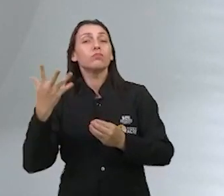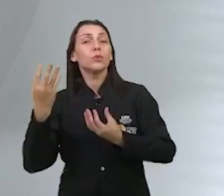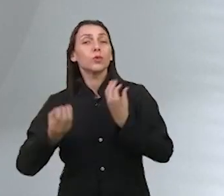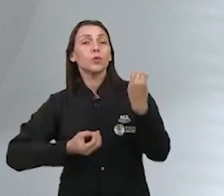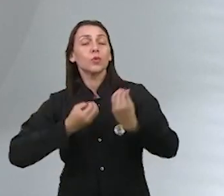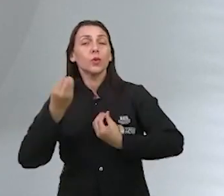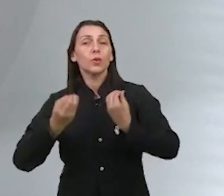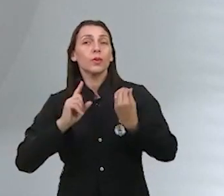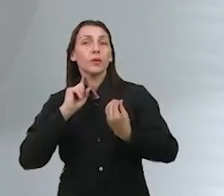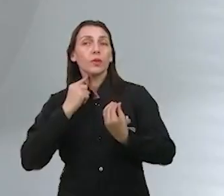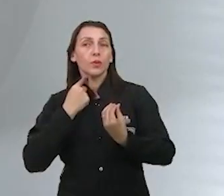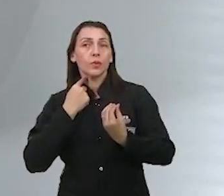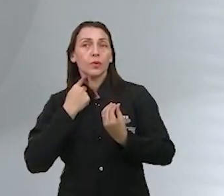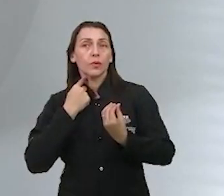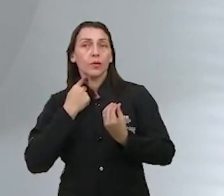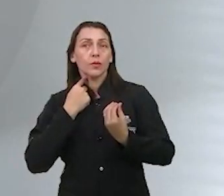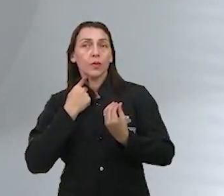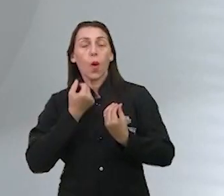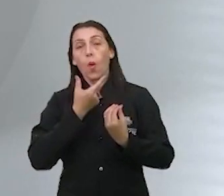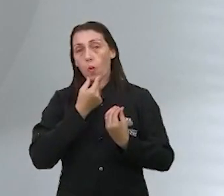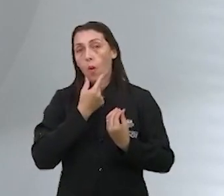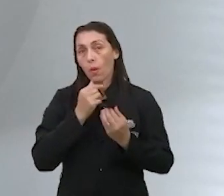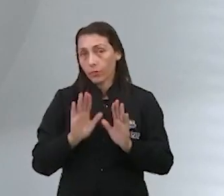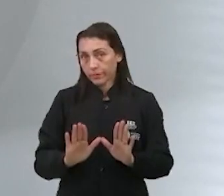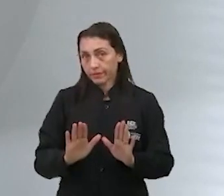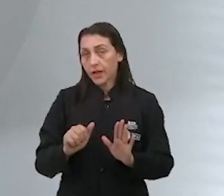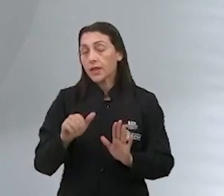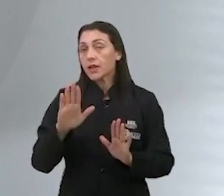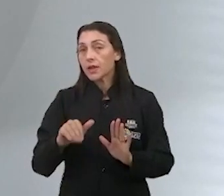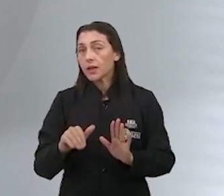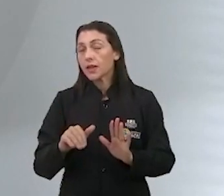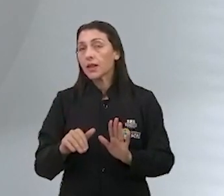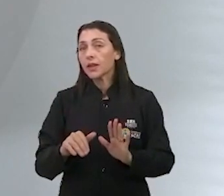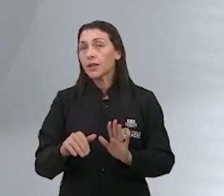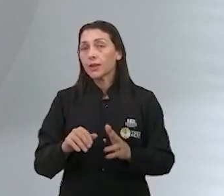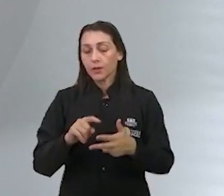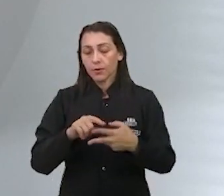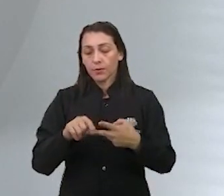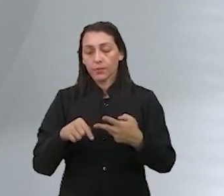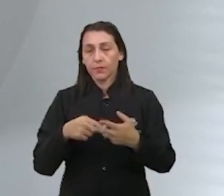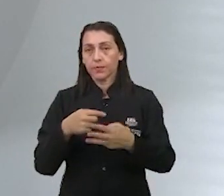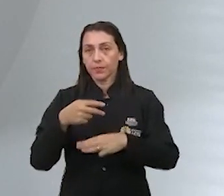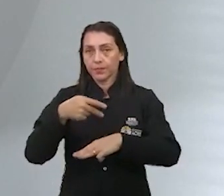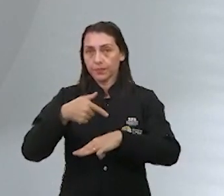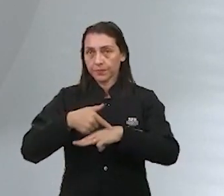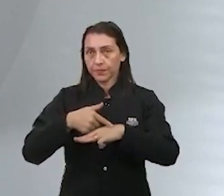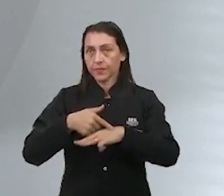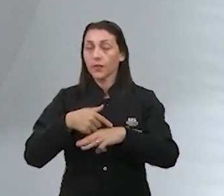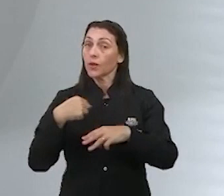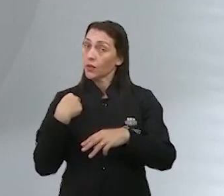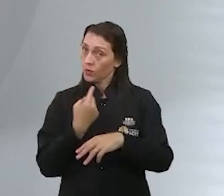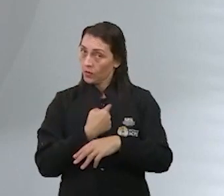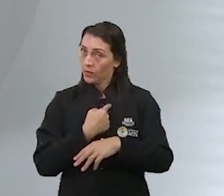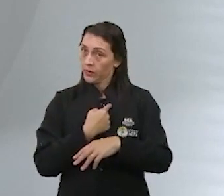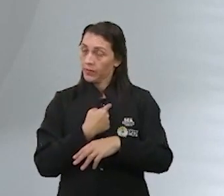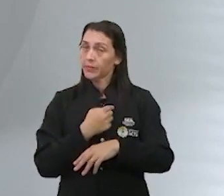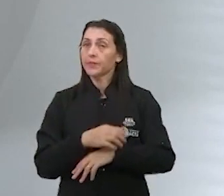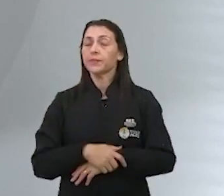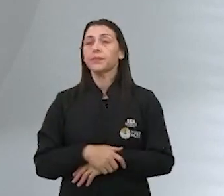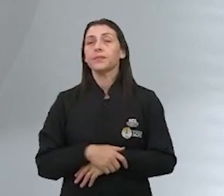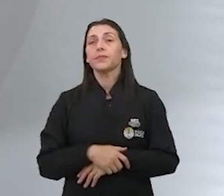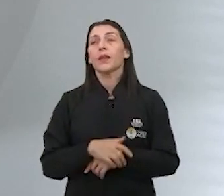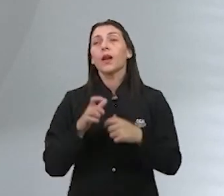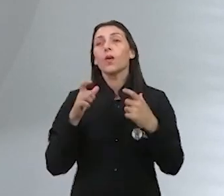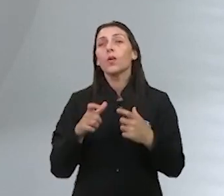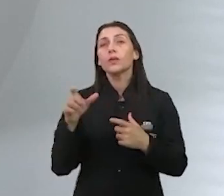né? Essa poluição? Atividades humanas. Então quem é que está liberando o gás do petróleo, do carvão e do gás? Nós, seres humanos. Onde